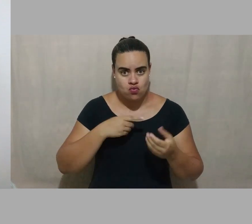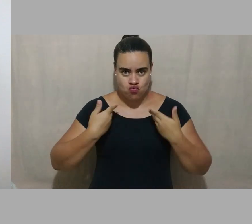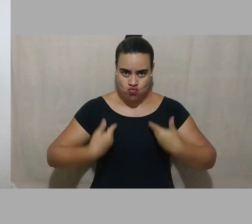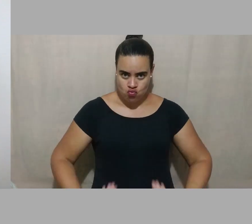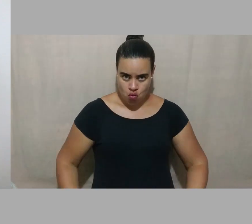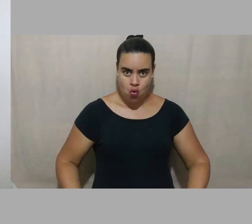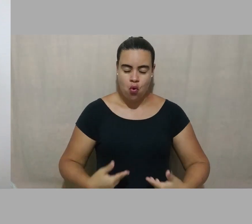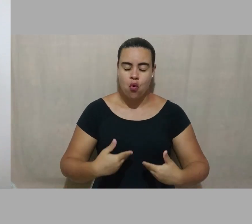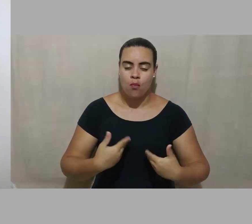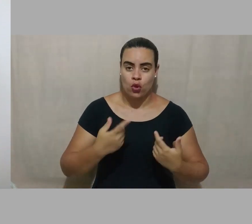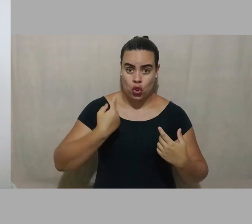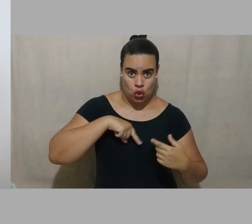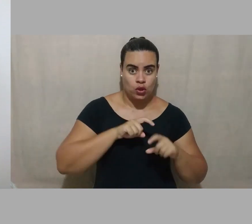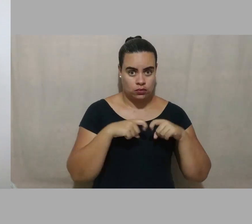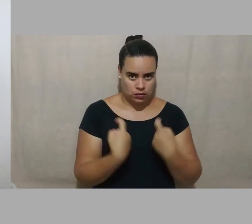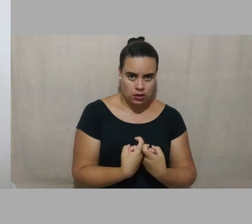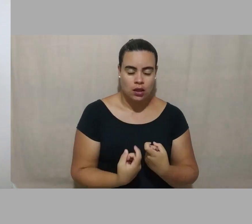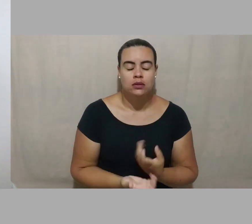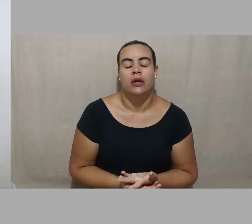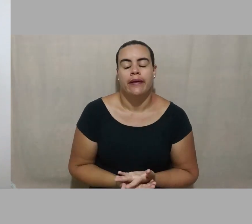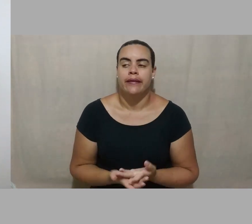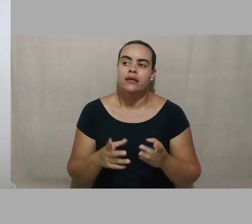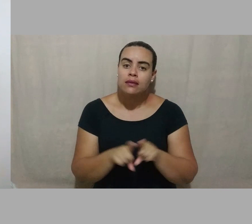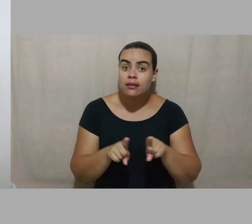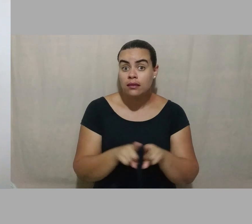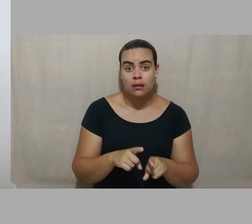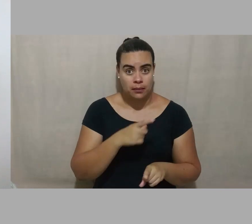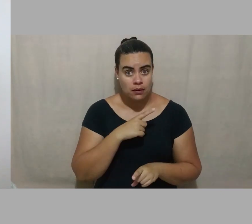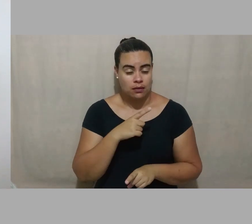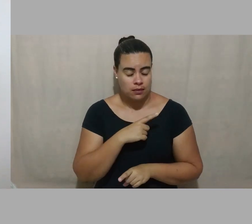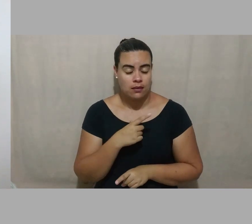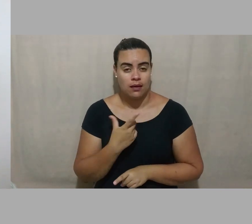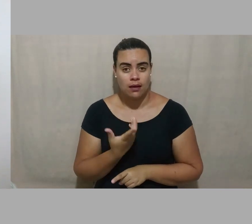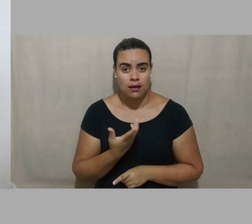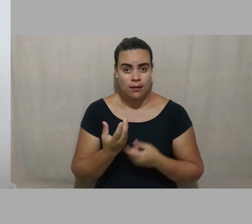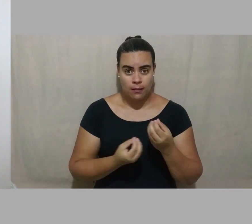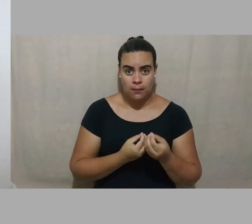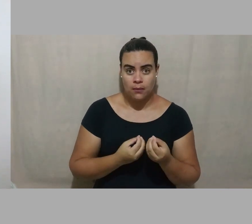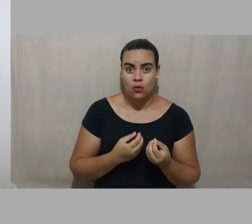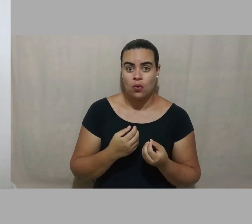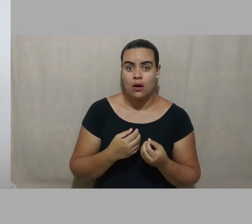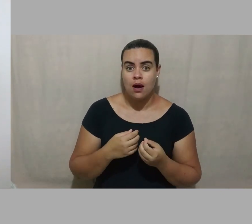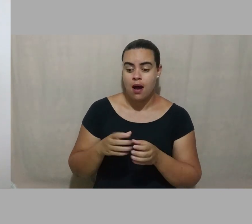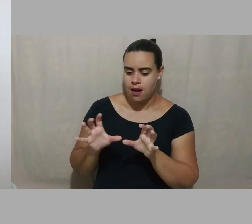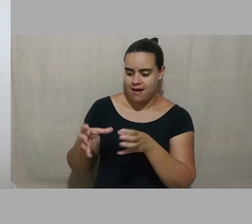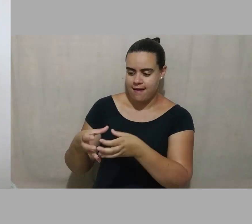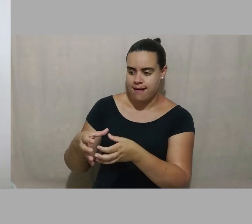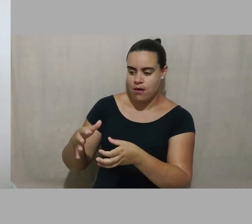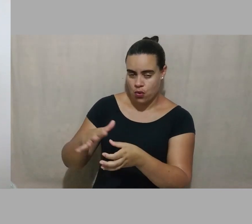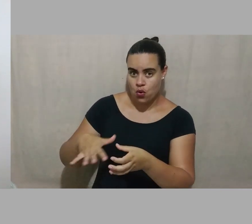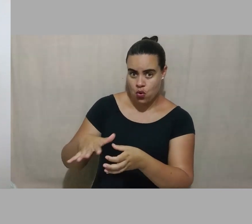disciplinarização dos nossos corpos e das nossas sexualidades, né? Por outro lado, existe também a Honorato